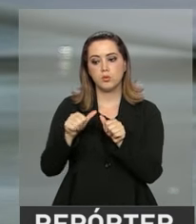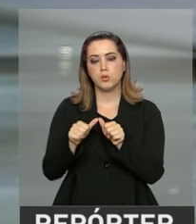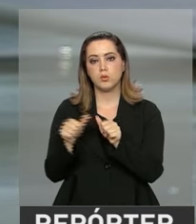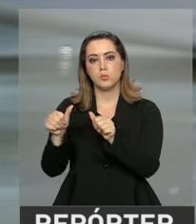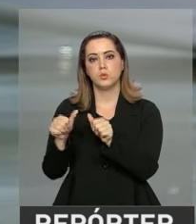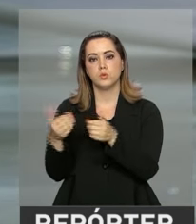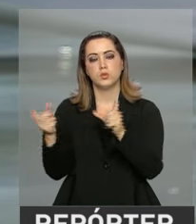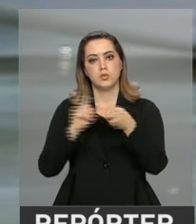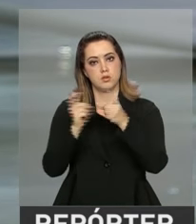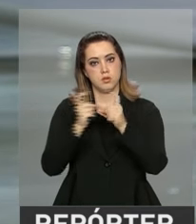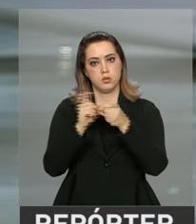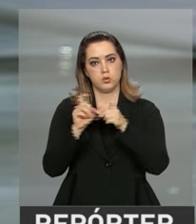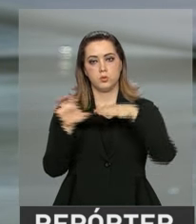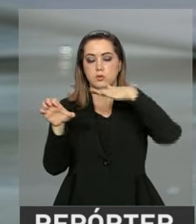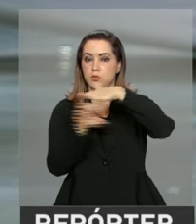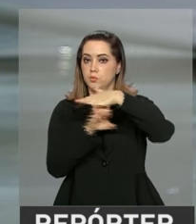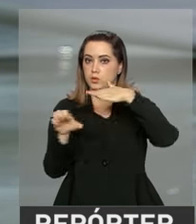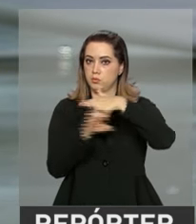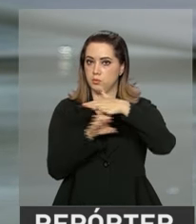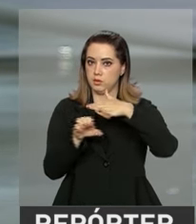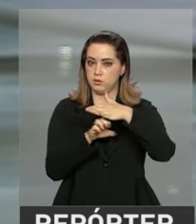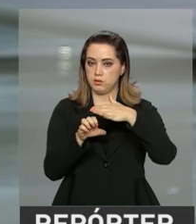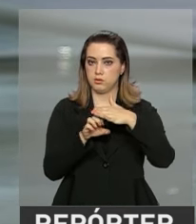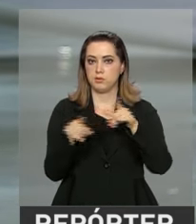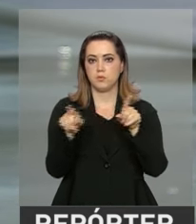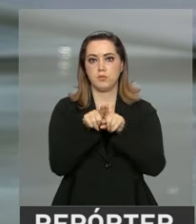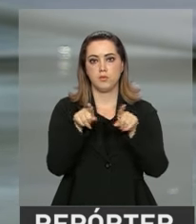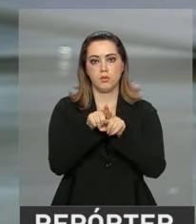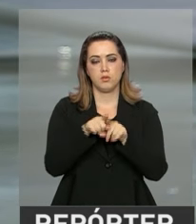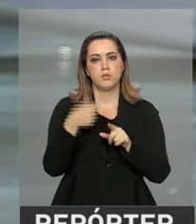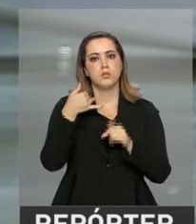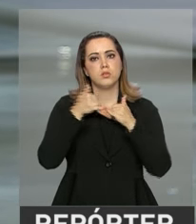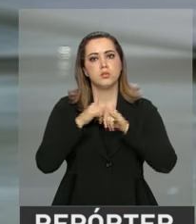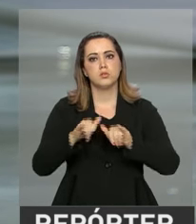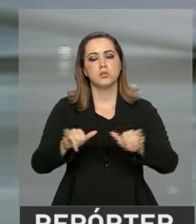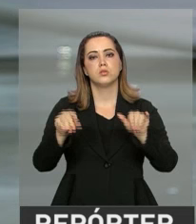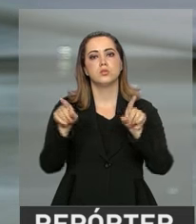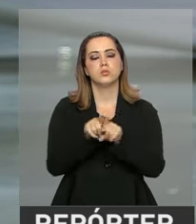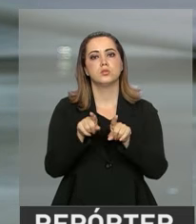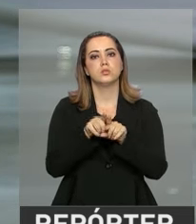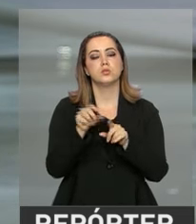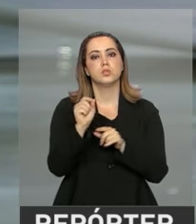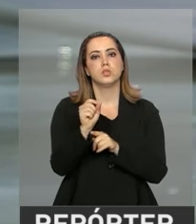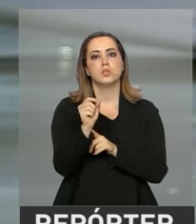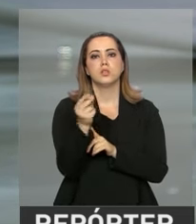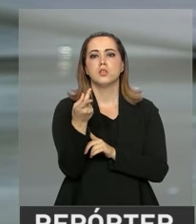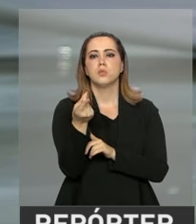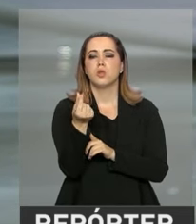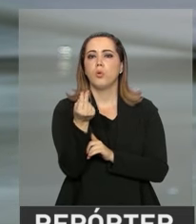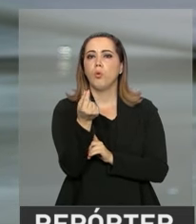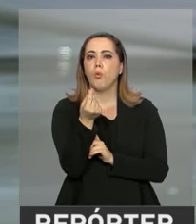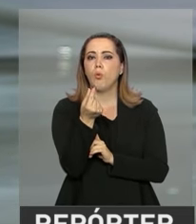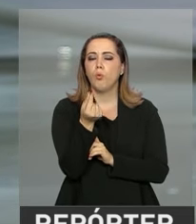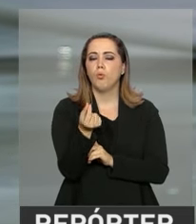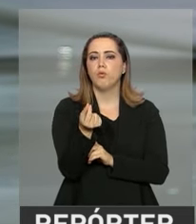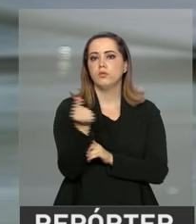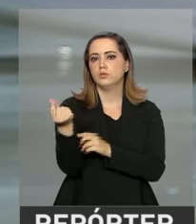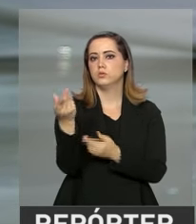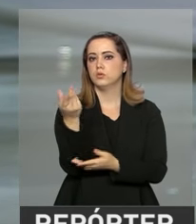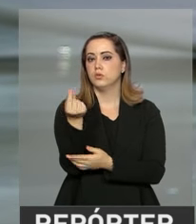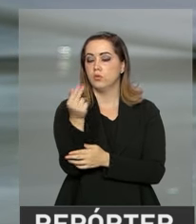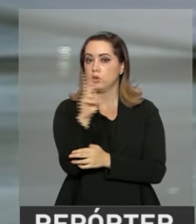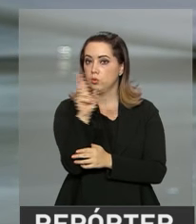energia. E a terceira questão diz respeito ao câmbio, ou seja, a relação entre o real e o dólar. Para o